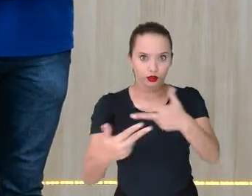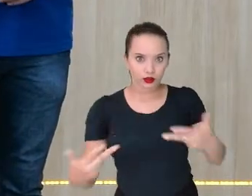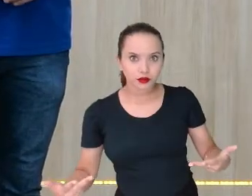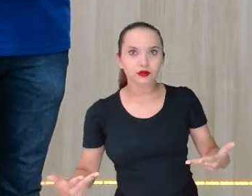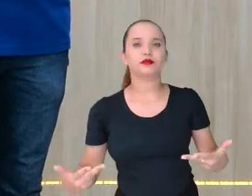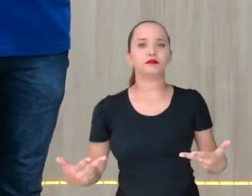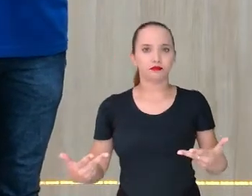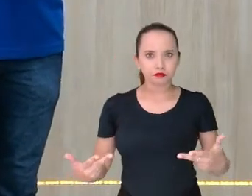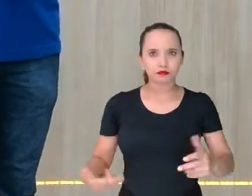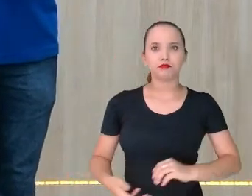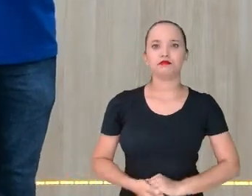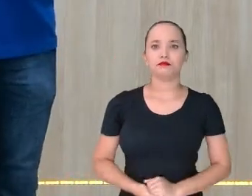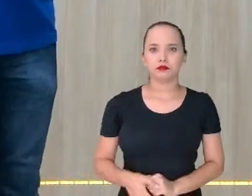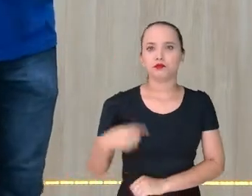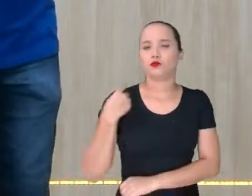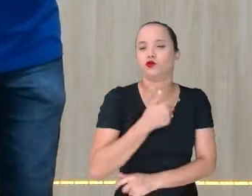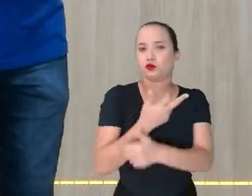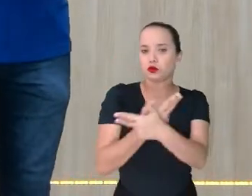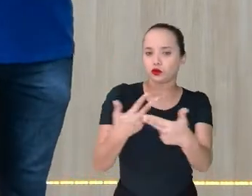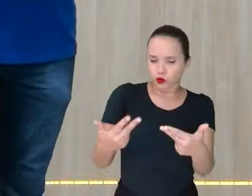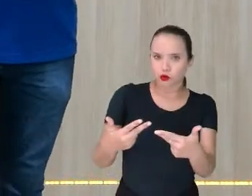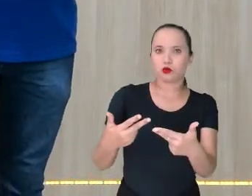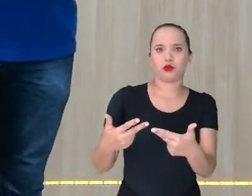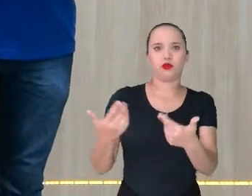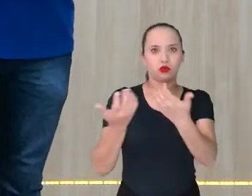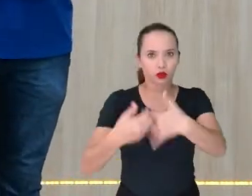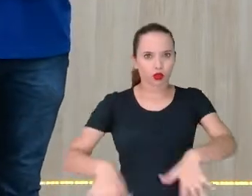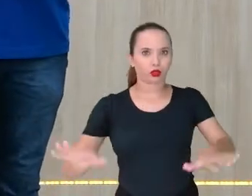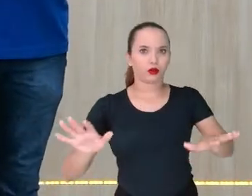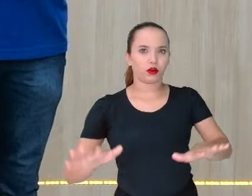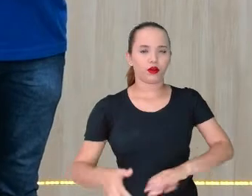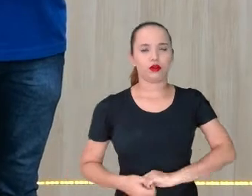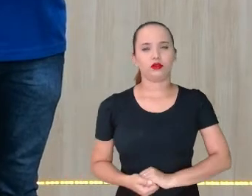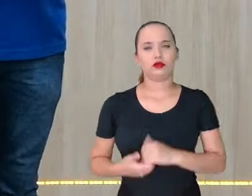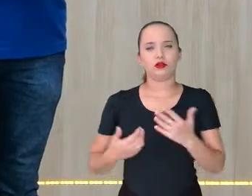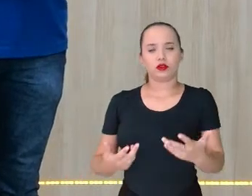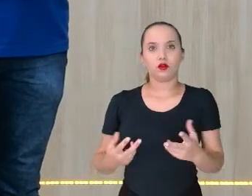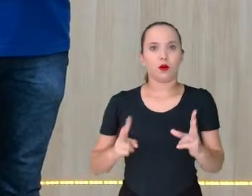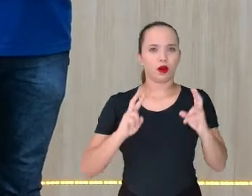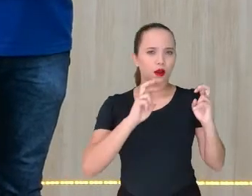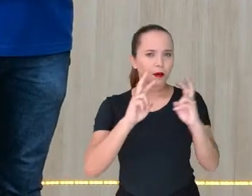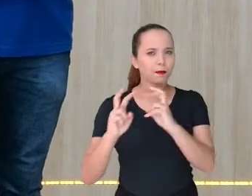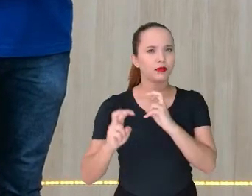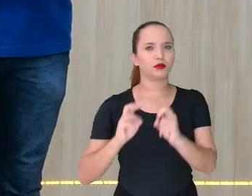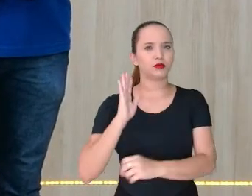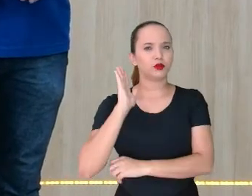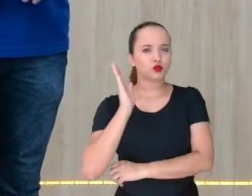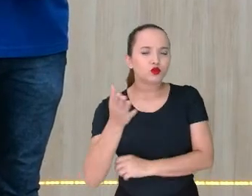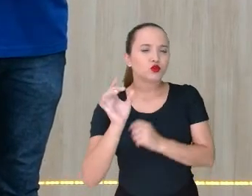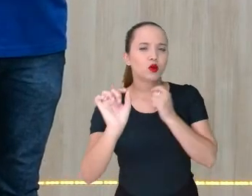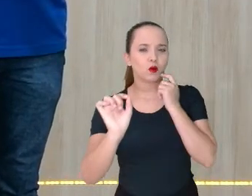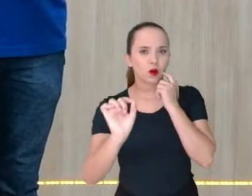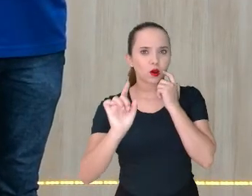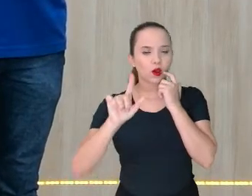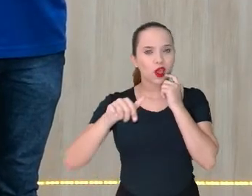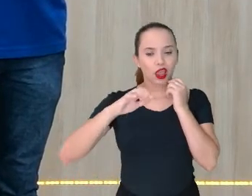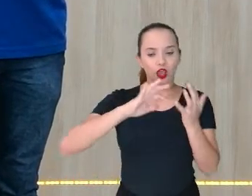né, os nossos recursos naturais. A gente tem percebido que o planeta ele tem